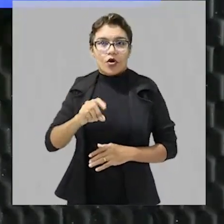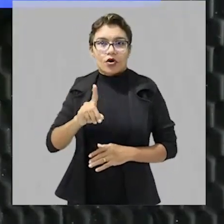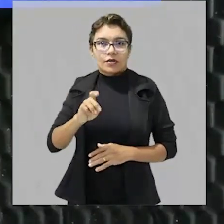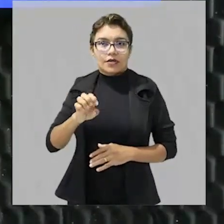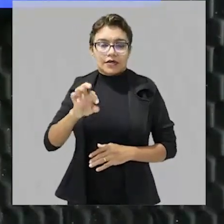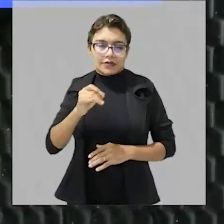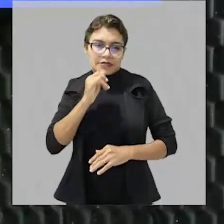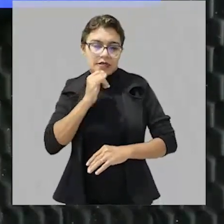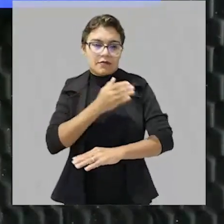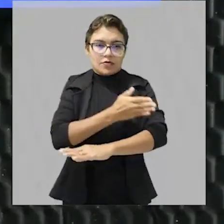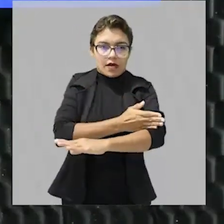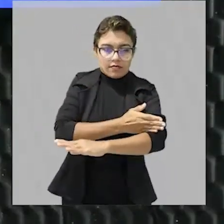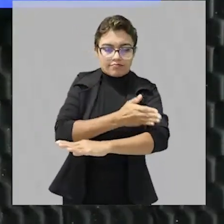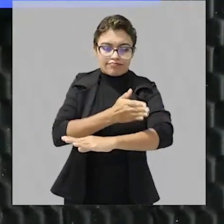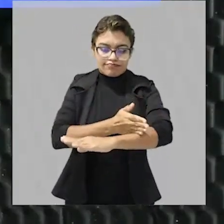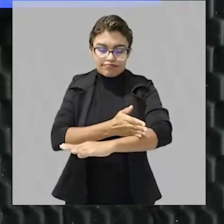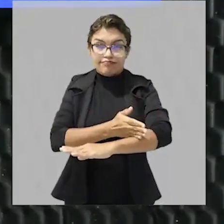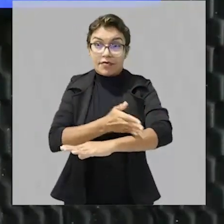para nós.